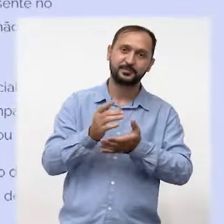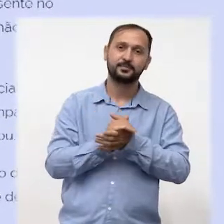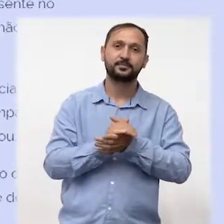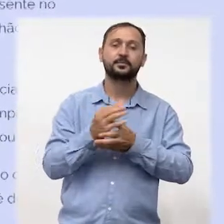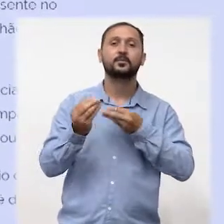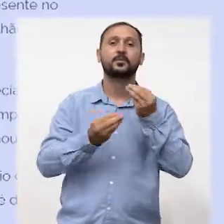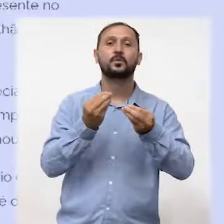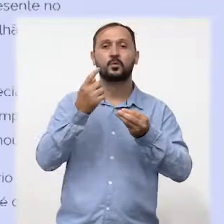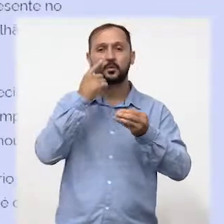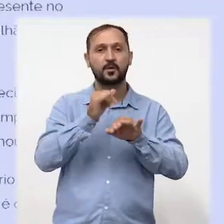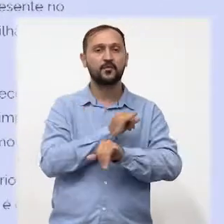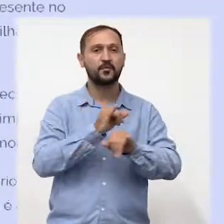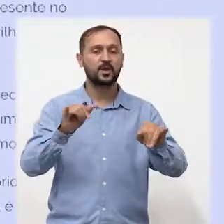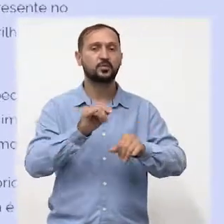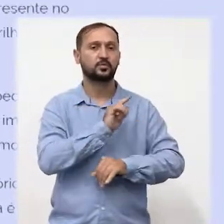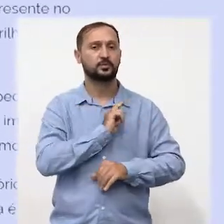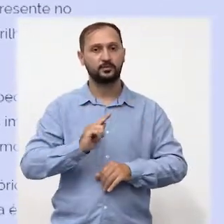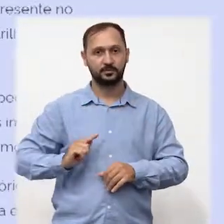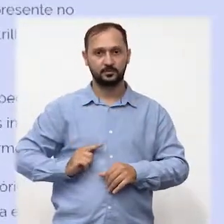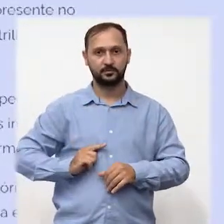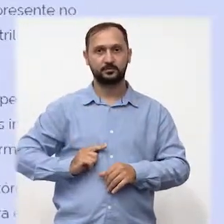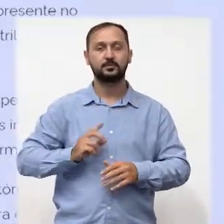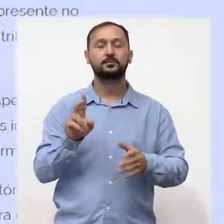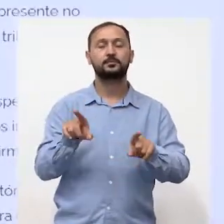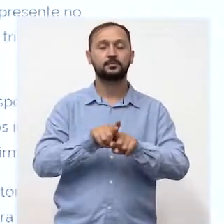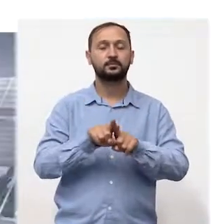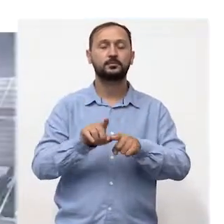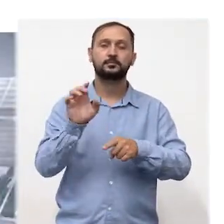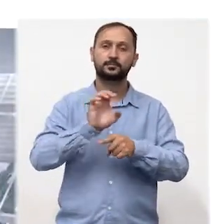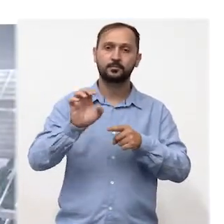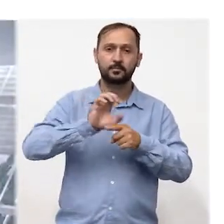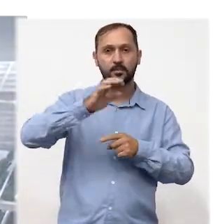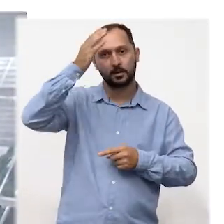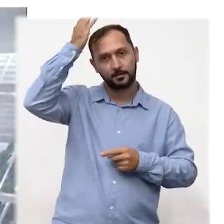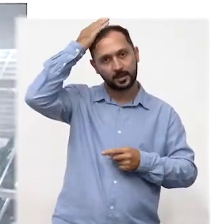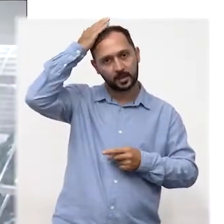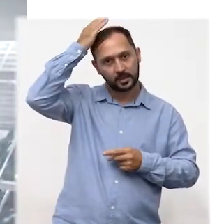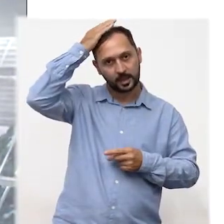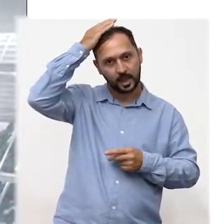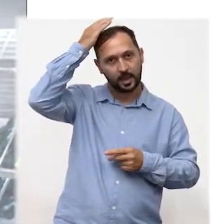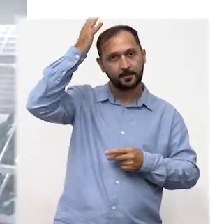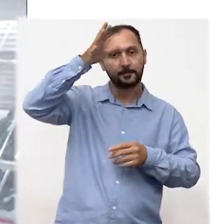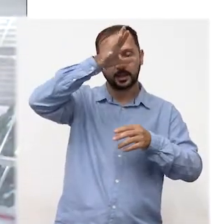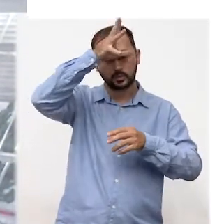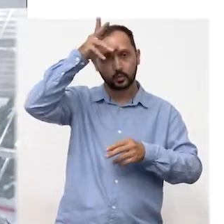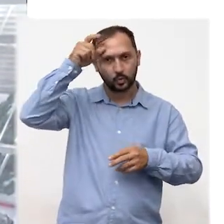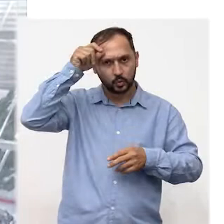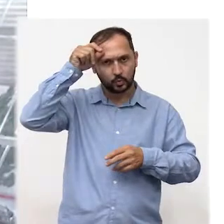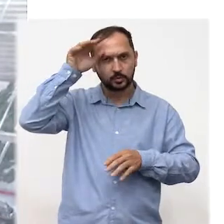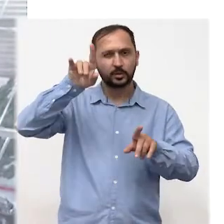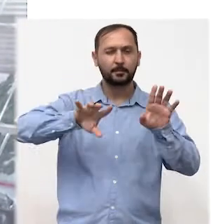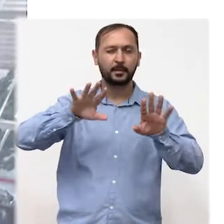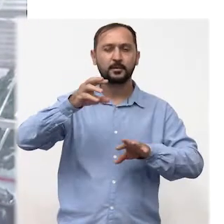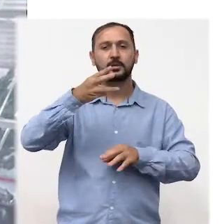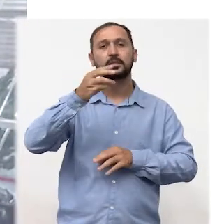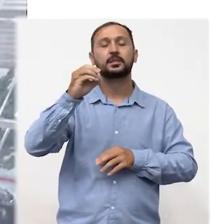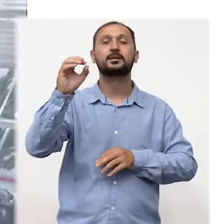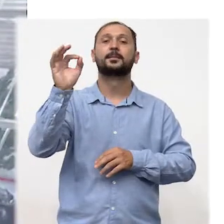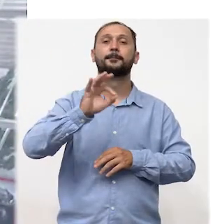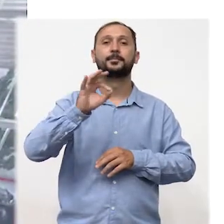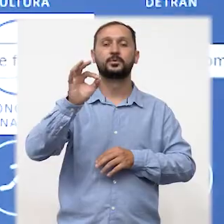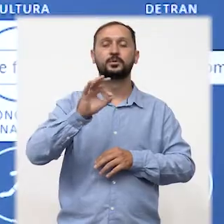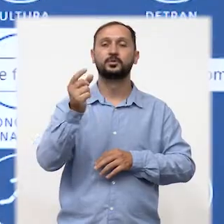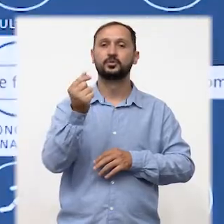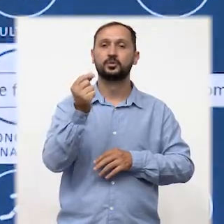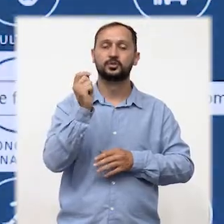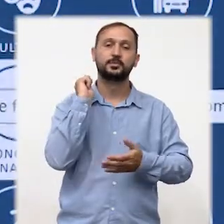disso são os boletins informativos governamentais. Estados como Paraná e Mato Grosso verificaram quedas de mais de